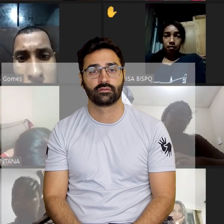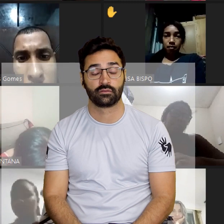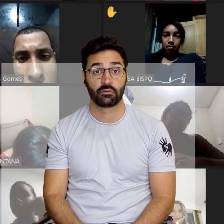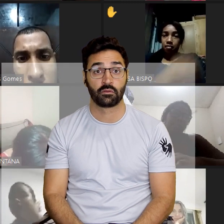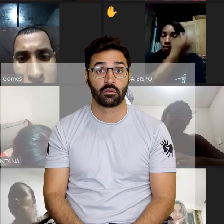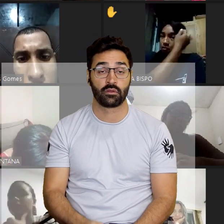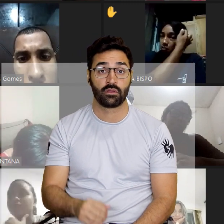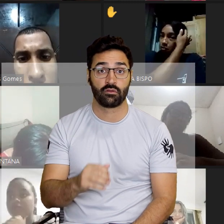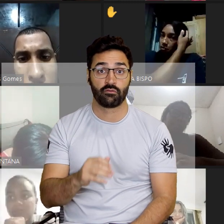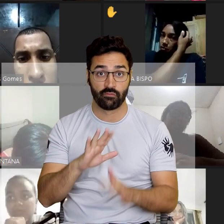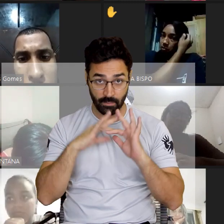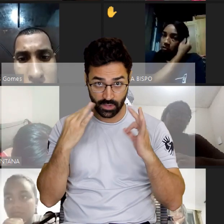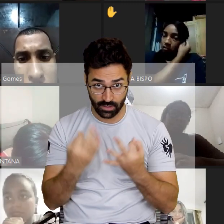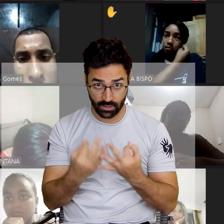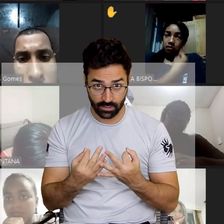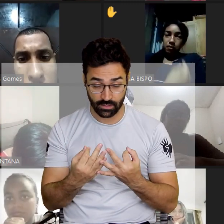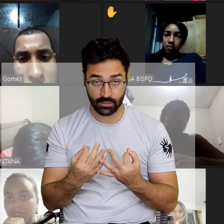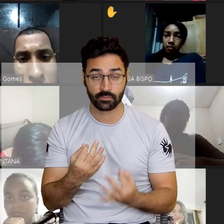Mamãe, a família.